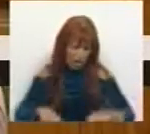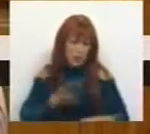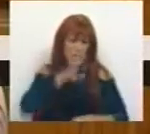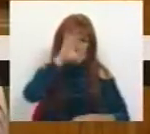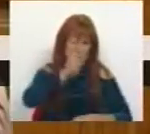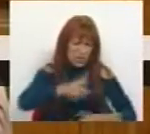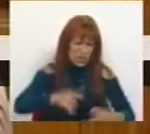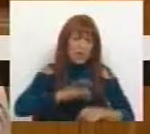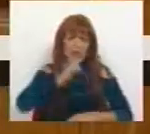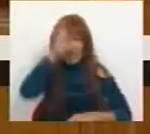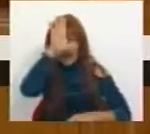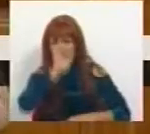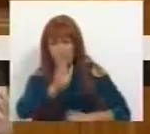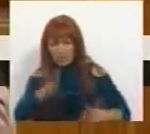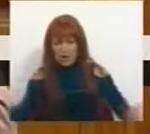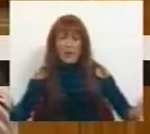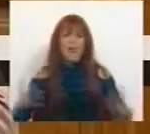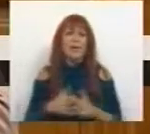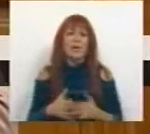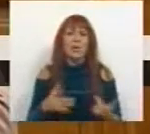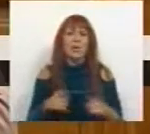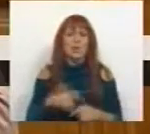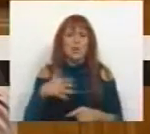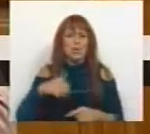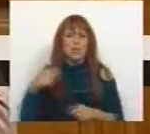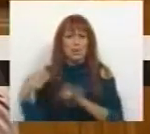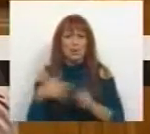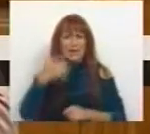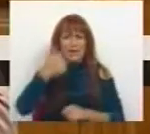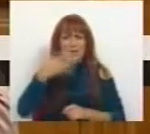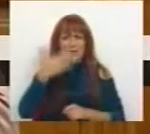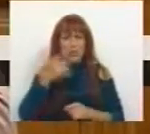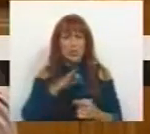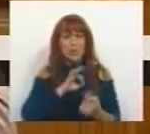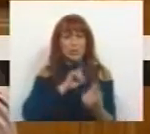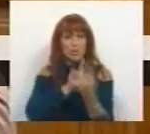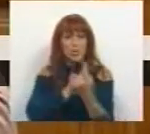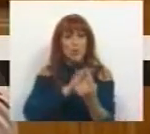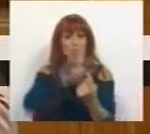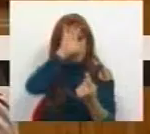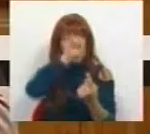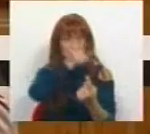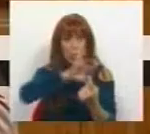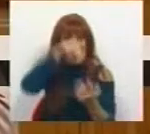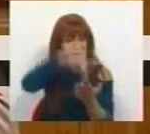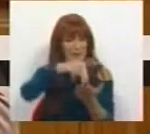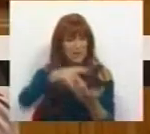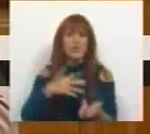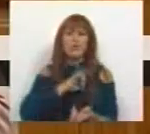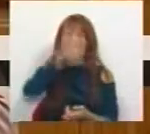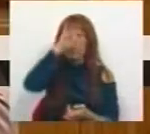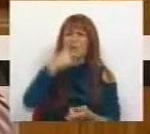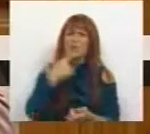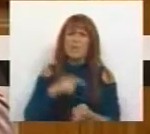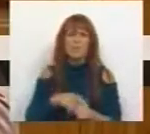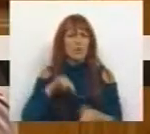Sr. Primeiro-Ministro, de resto, num debate quinzenal, onde o Sr. Ministro do Ambiente também estava presente. O Sr. Ministro vem agora dizer,